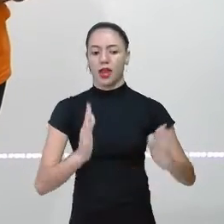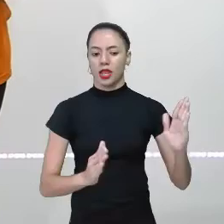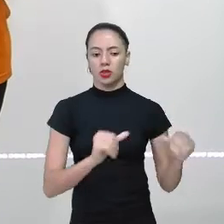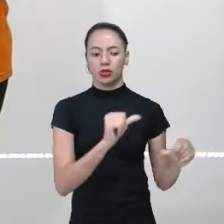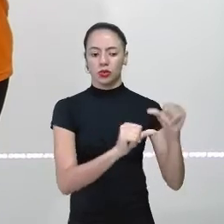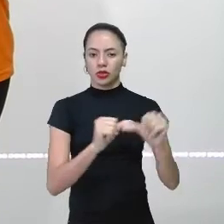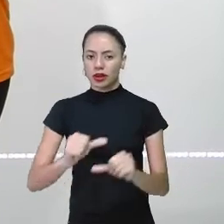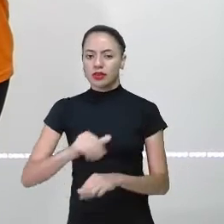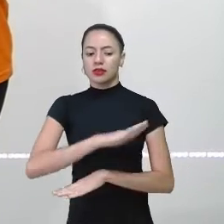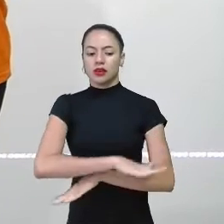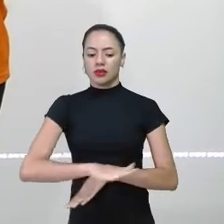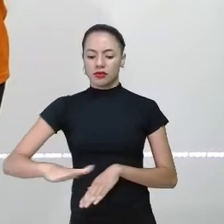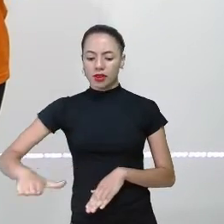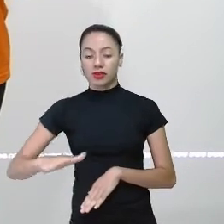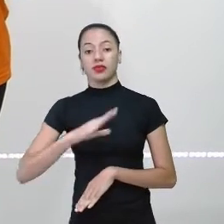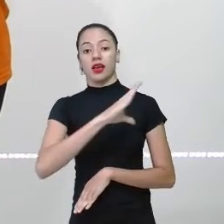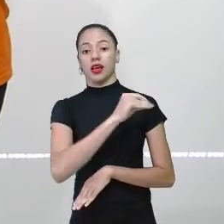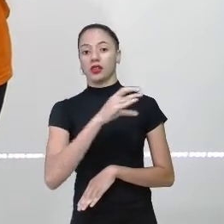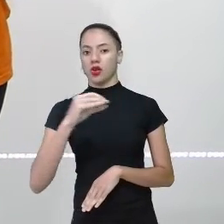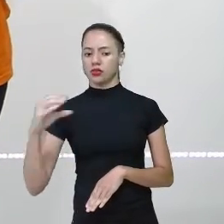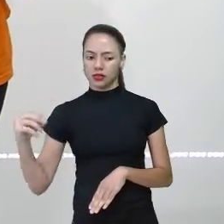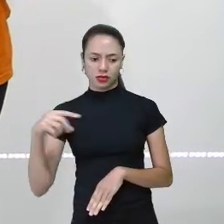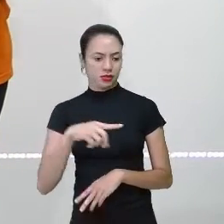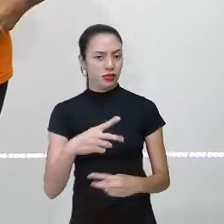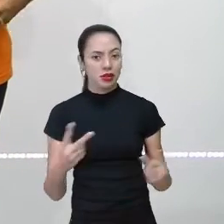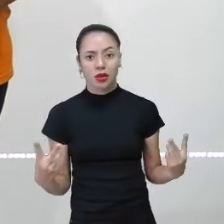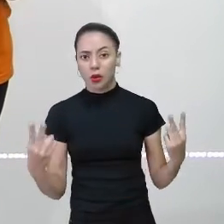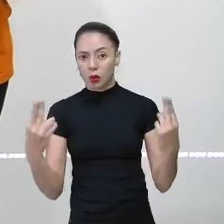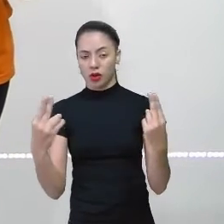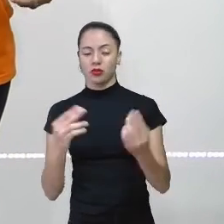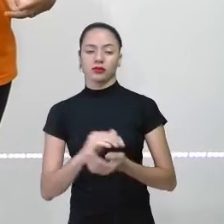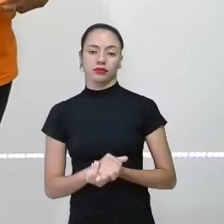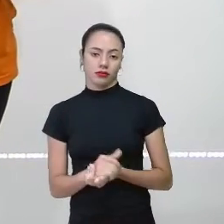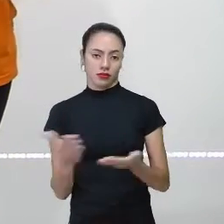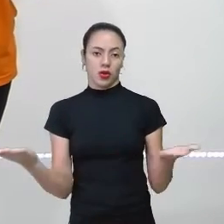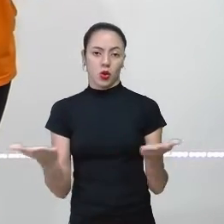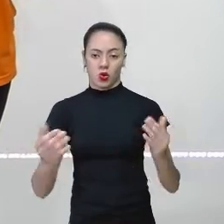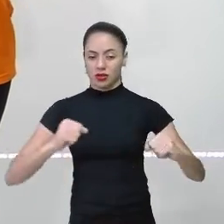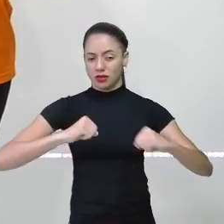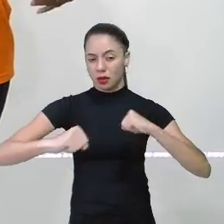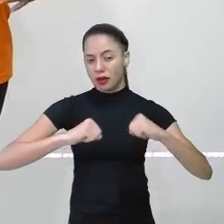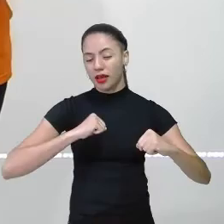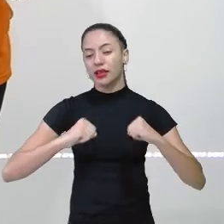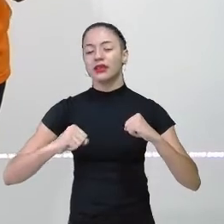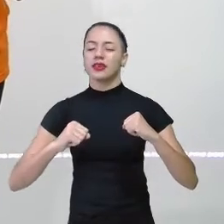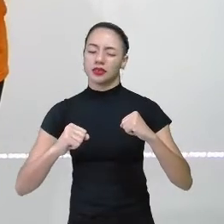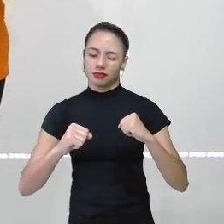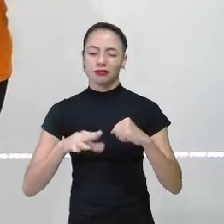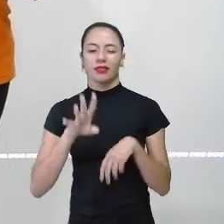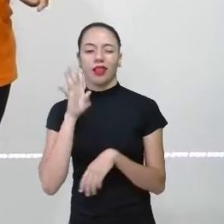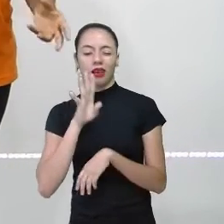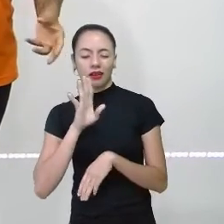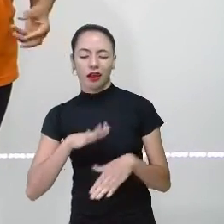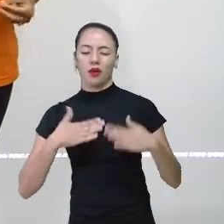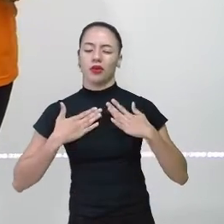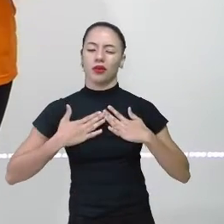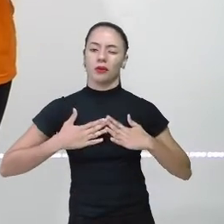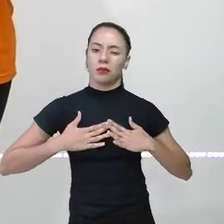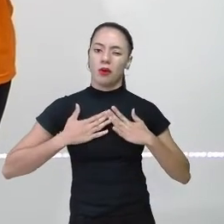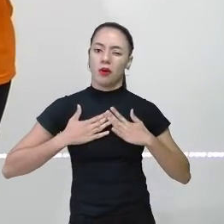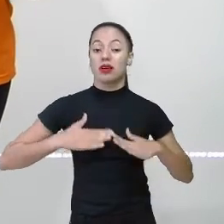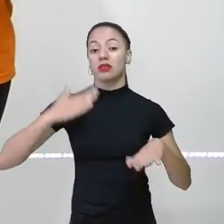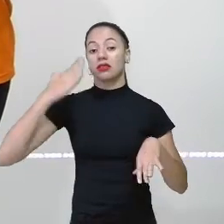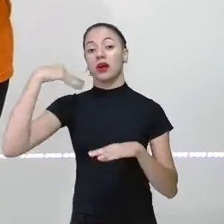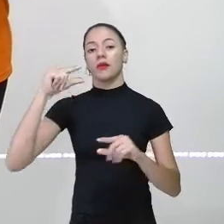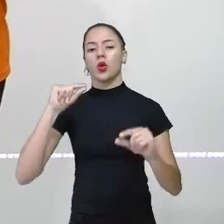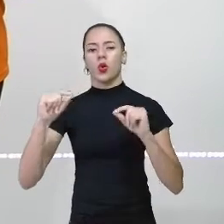também, na adolescência não é diferente, tá? Então vamos hoje debater de uma forma assim mais bacana, super de boa, sabendo do que é